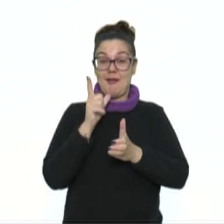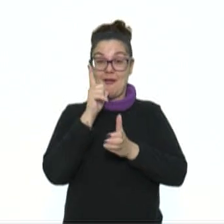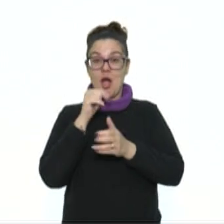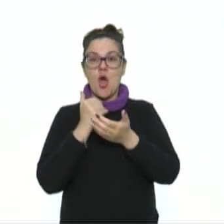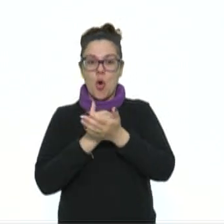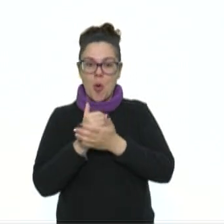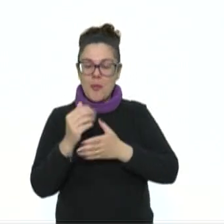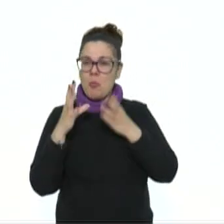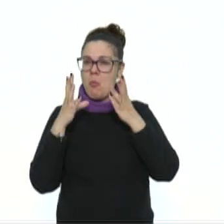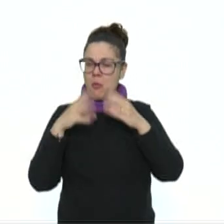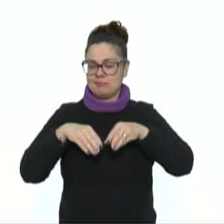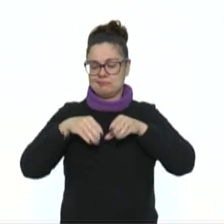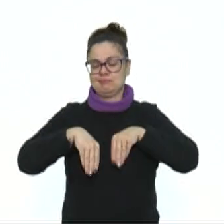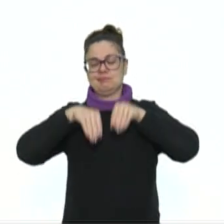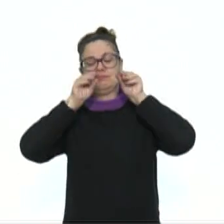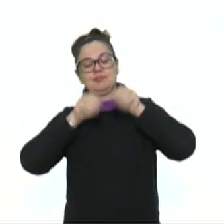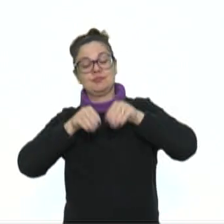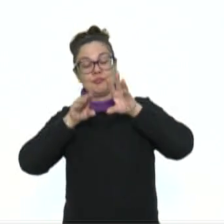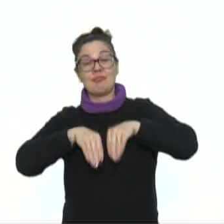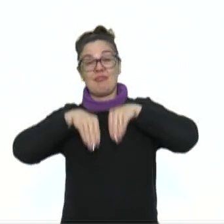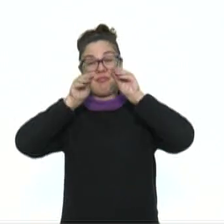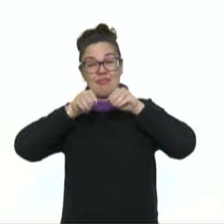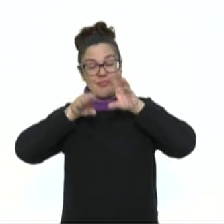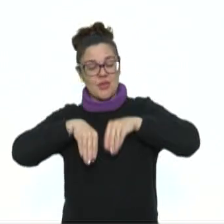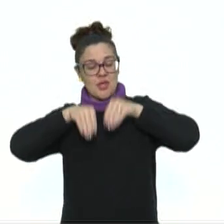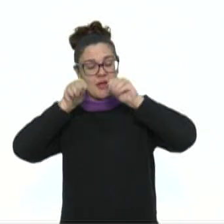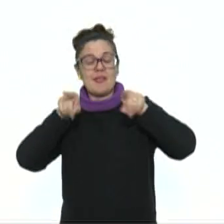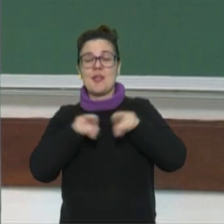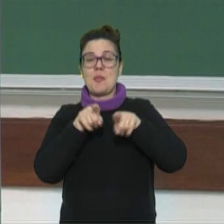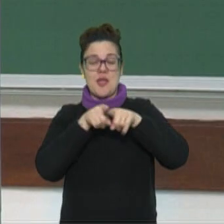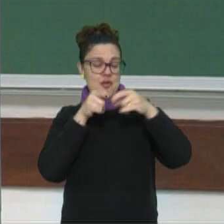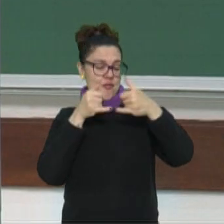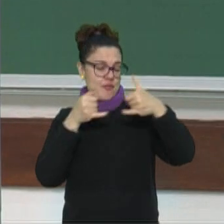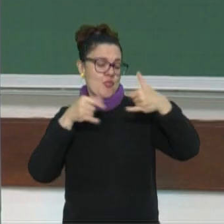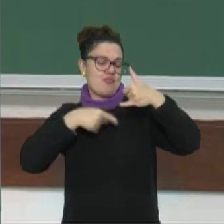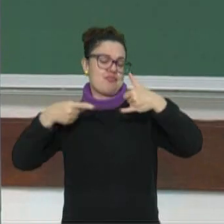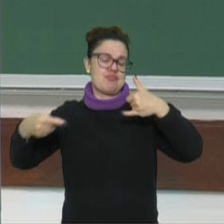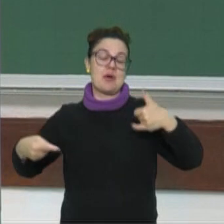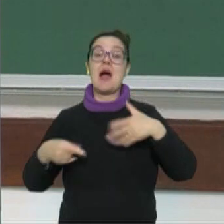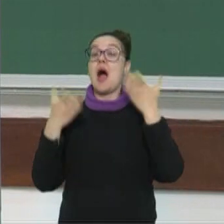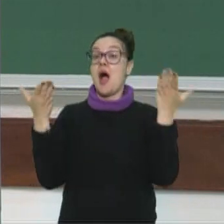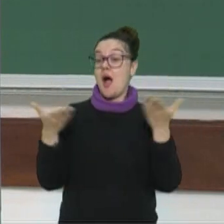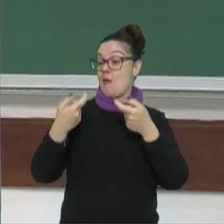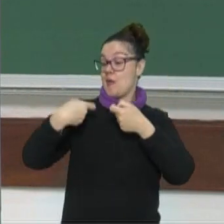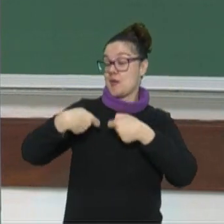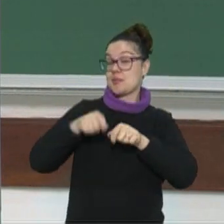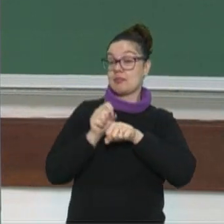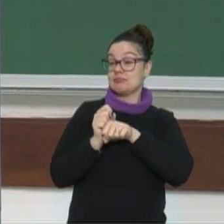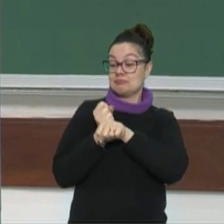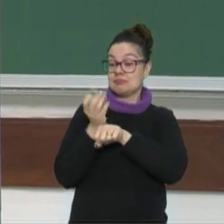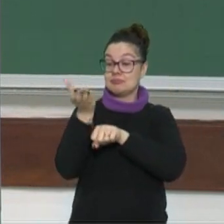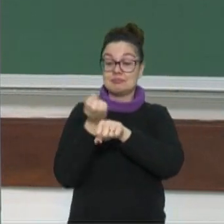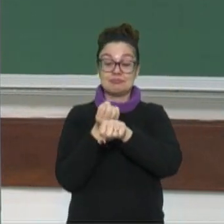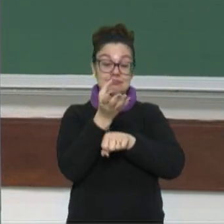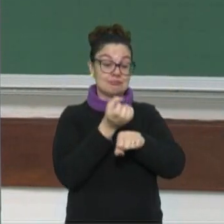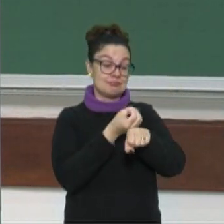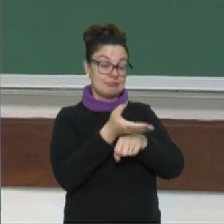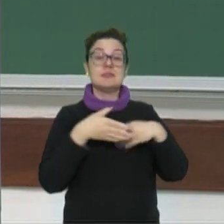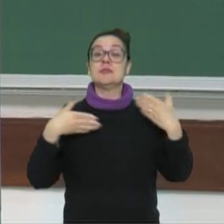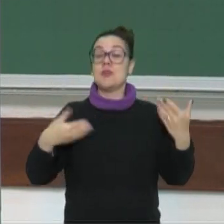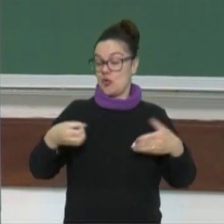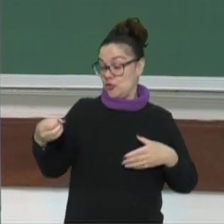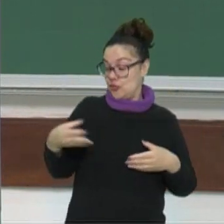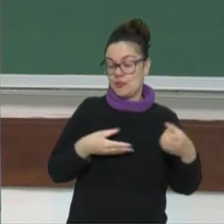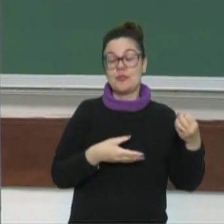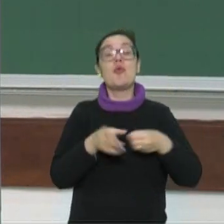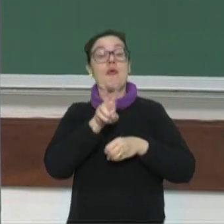de tecidos, uma grande produção de fios. Você precisava transportar agora essa produção. E novas máquinas vão ser